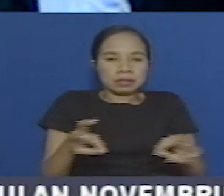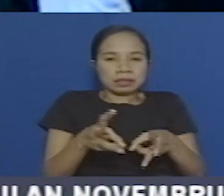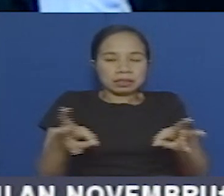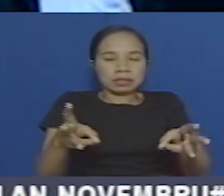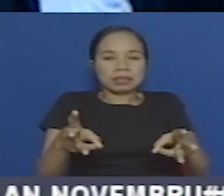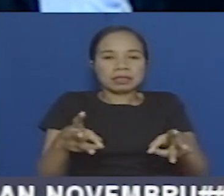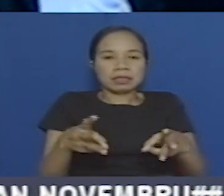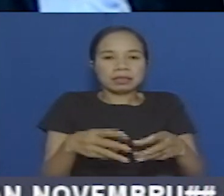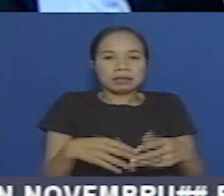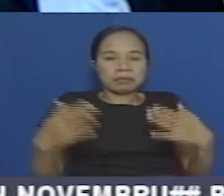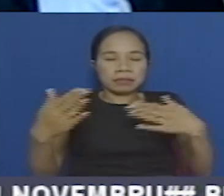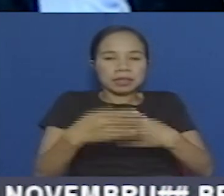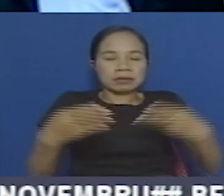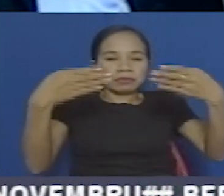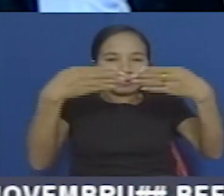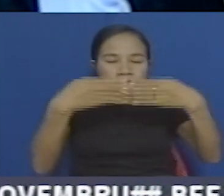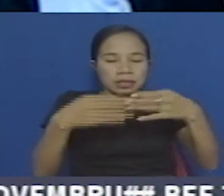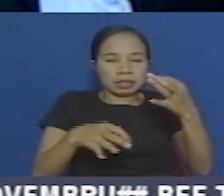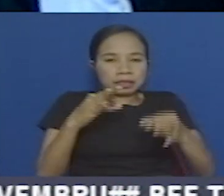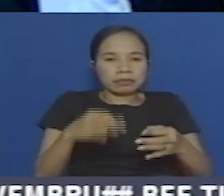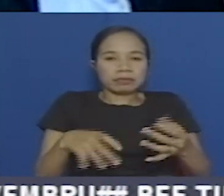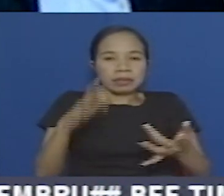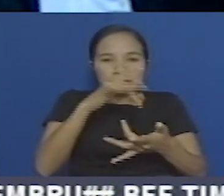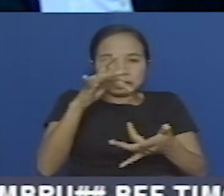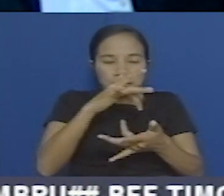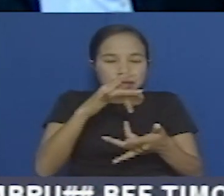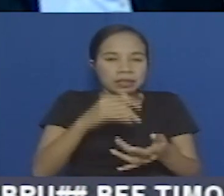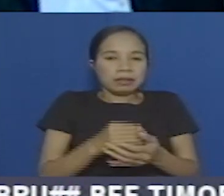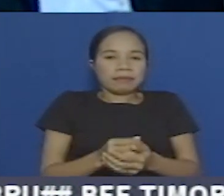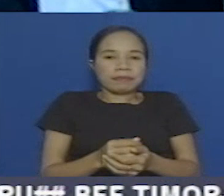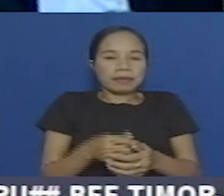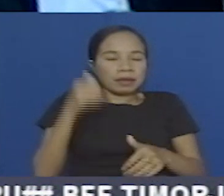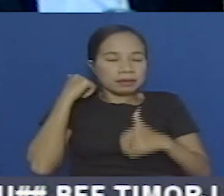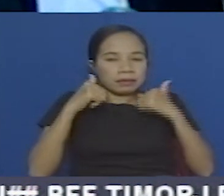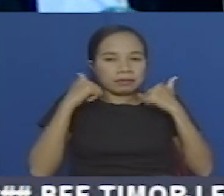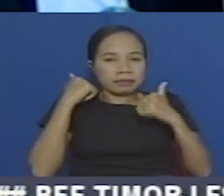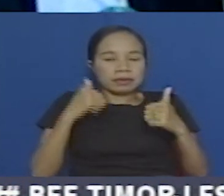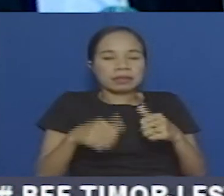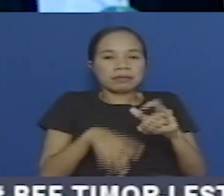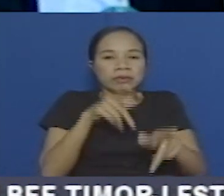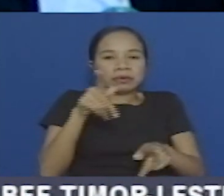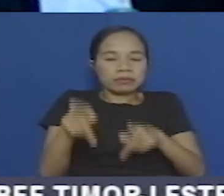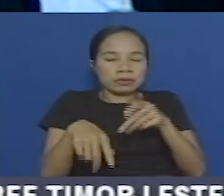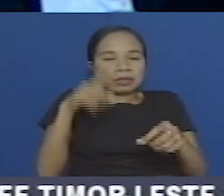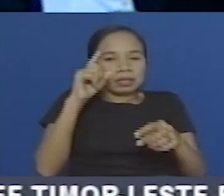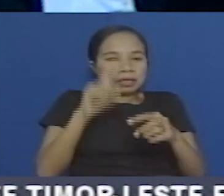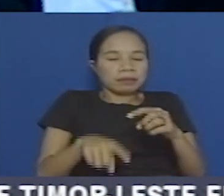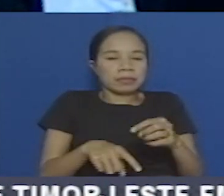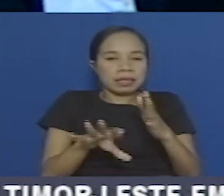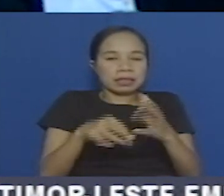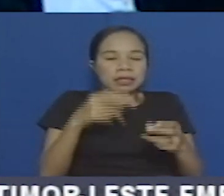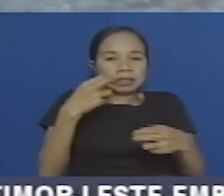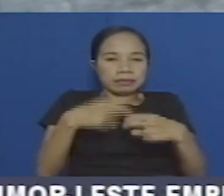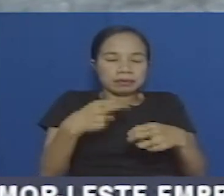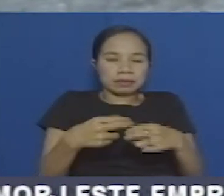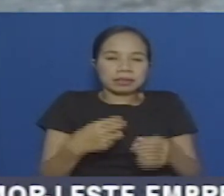toa, a basic fronteira na Atune, a circulação, a atividade e também o povo ser na Labele reta